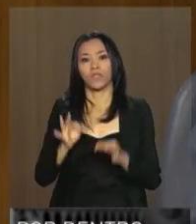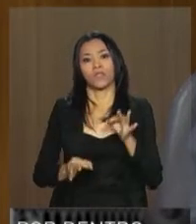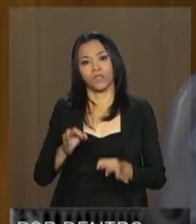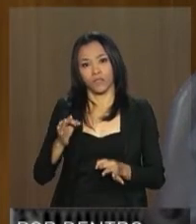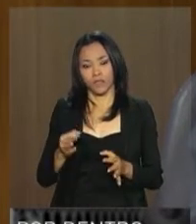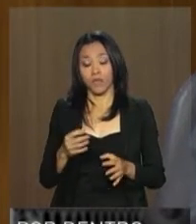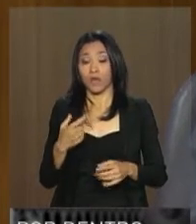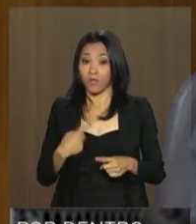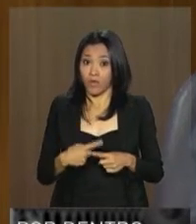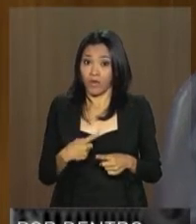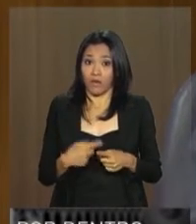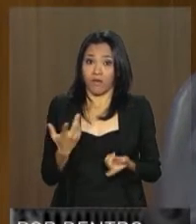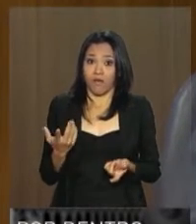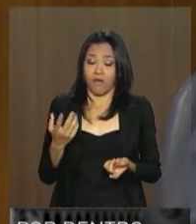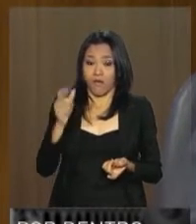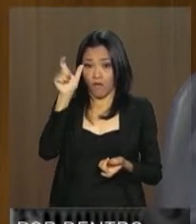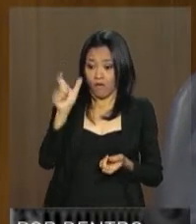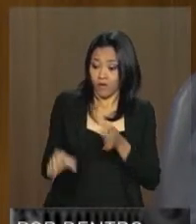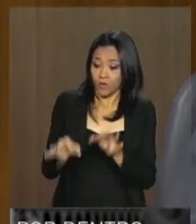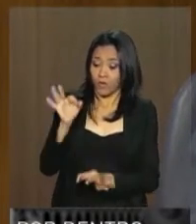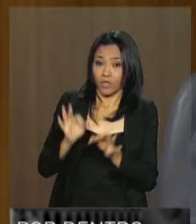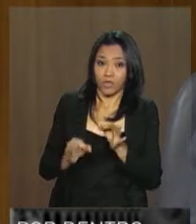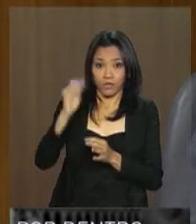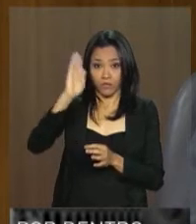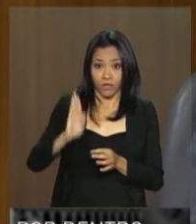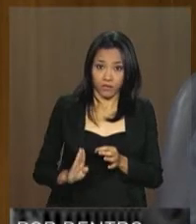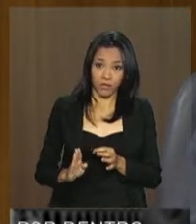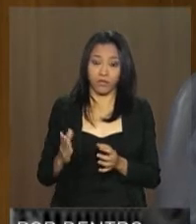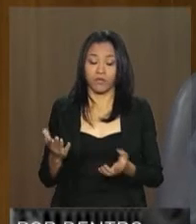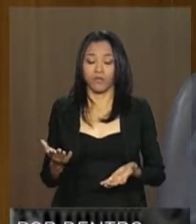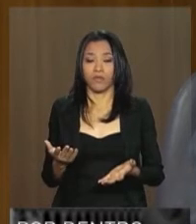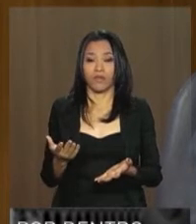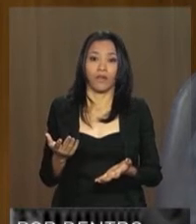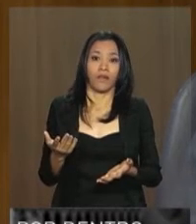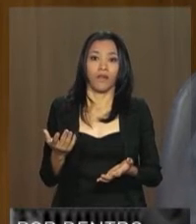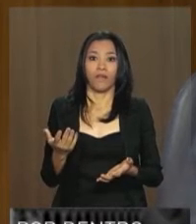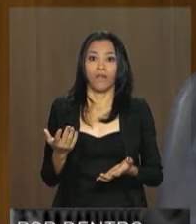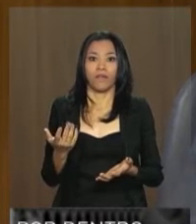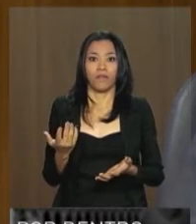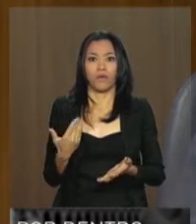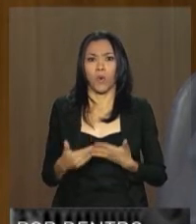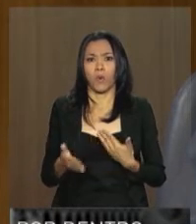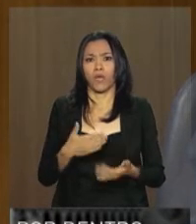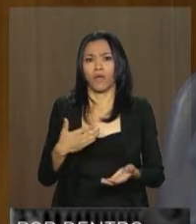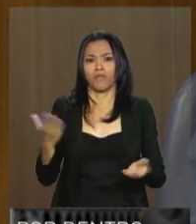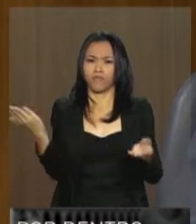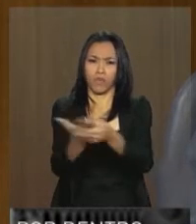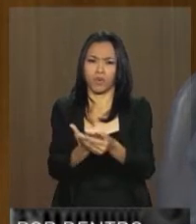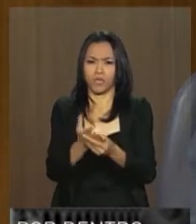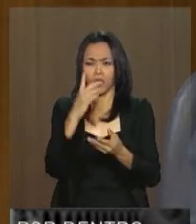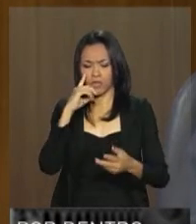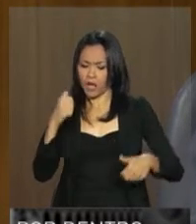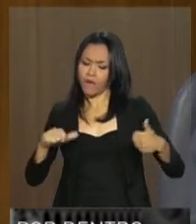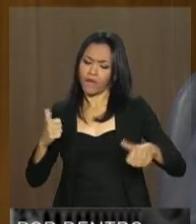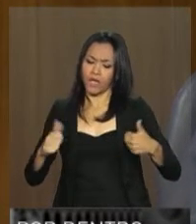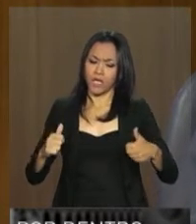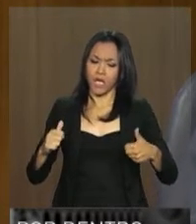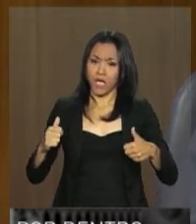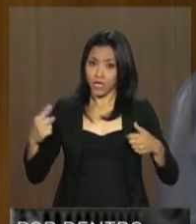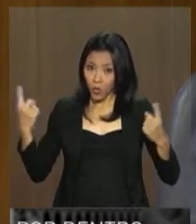a tomar qualquer iniciativa na análise de qualquer processo que vem a ser contra o